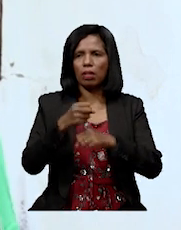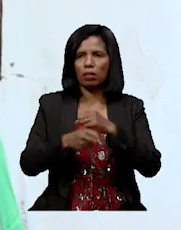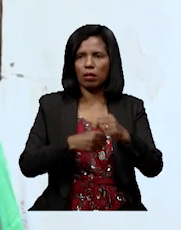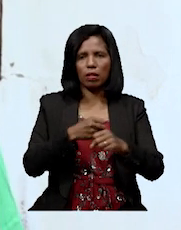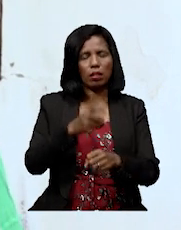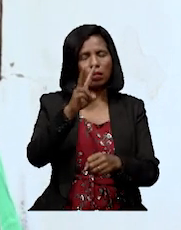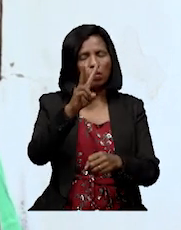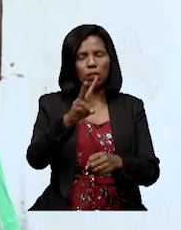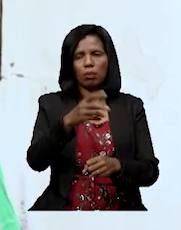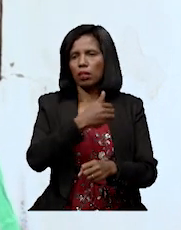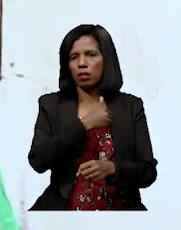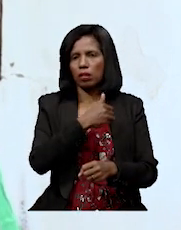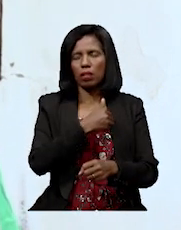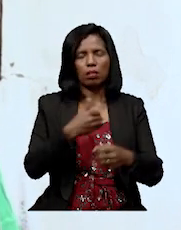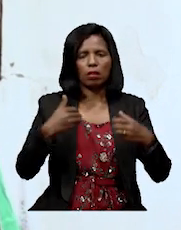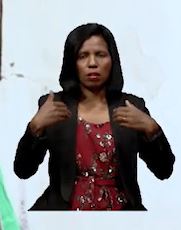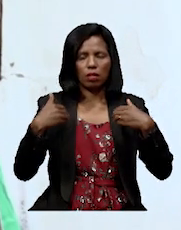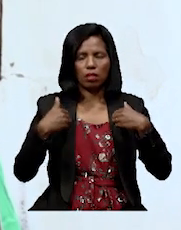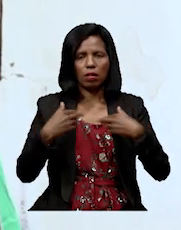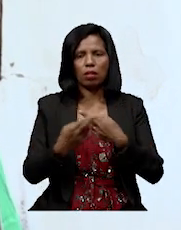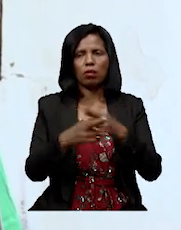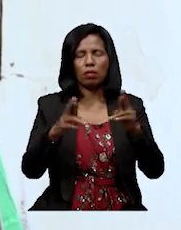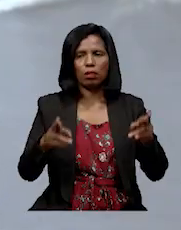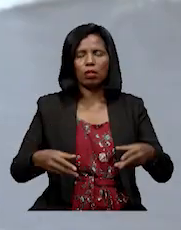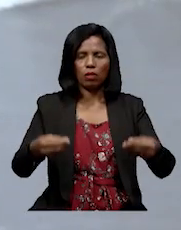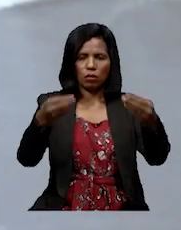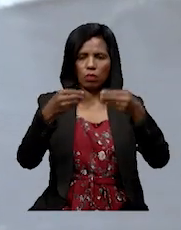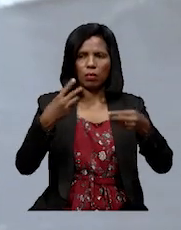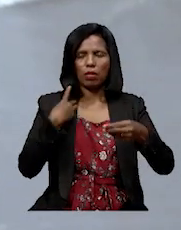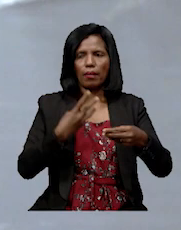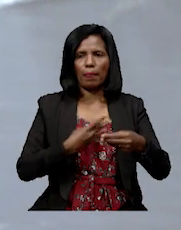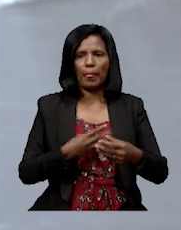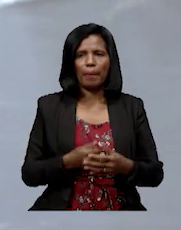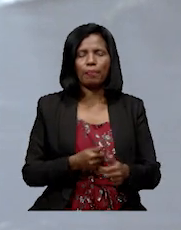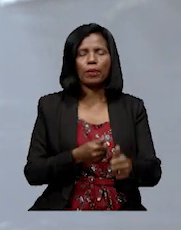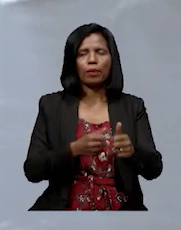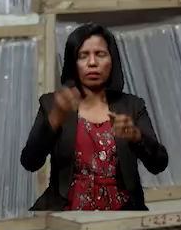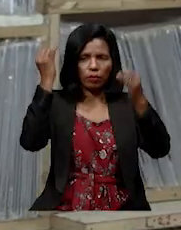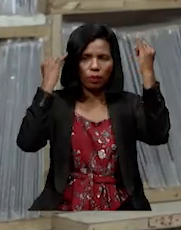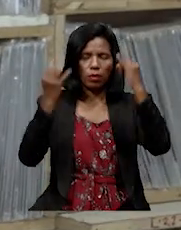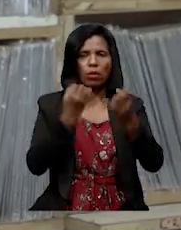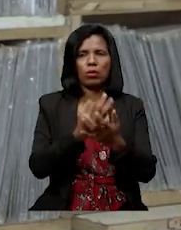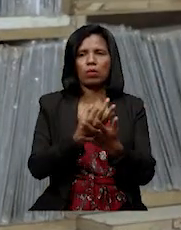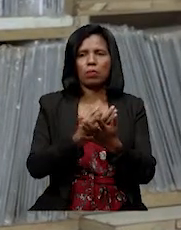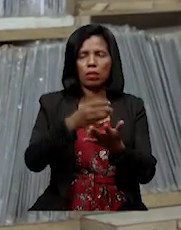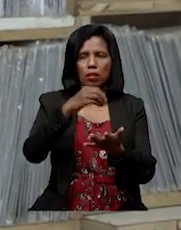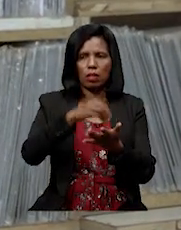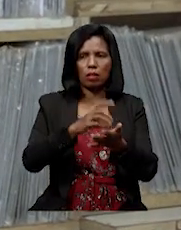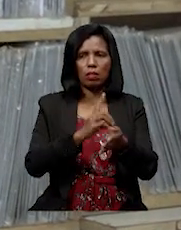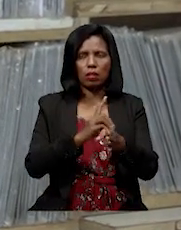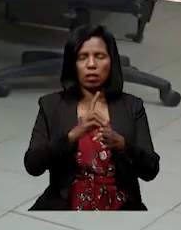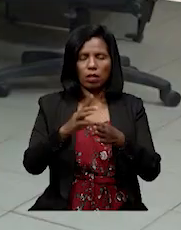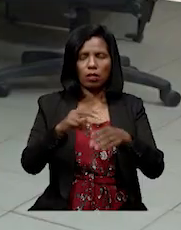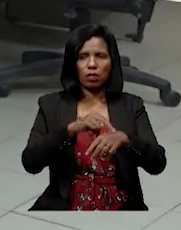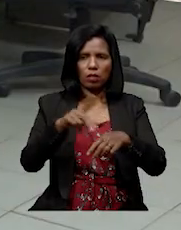aruan masida iha na resultado atu fo ba tuir informação orçamento ne beloca ba direção nacional